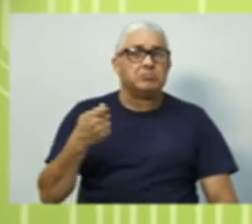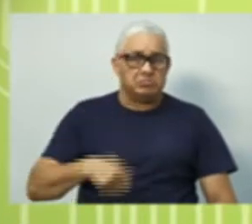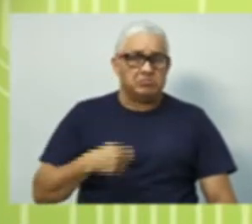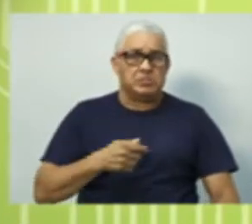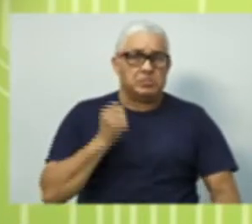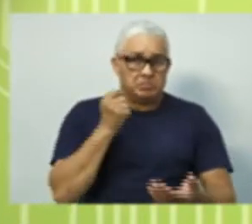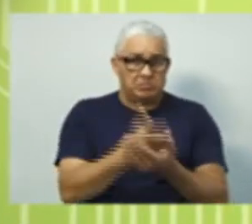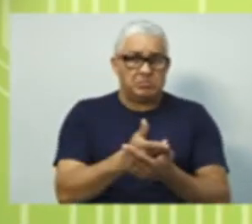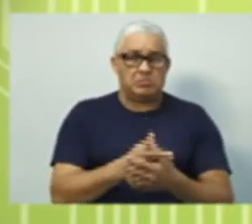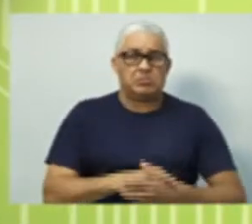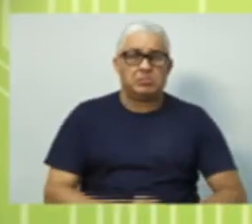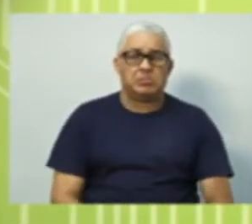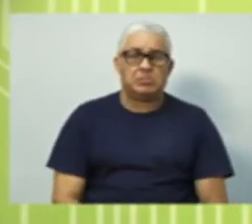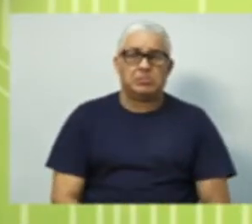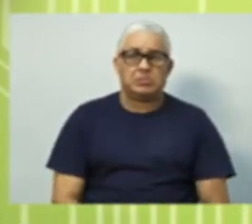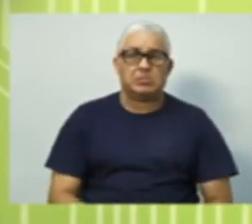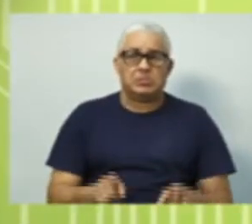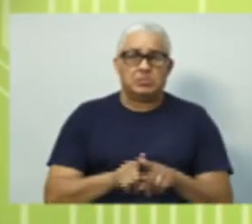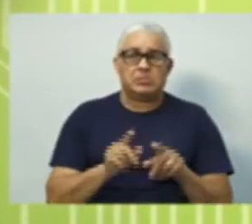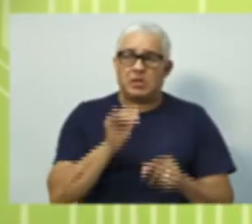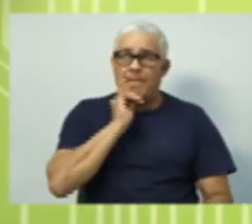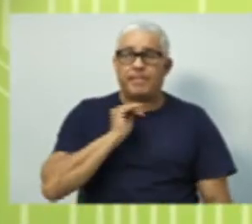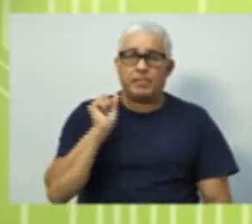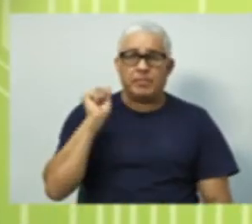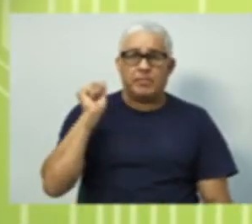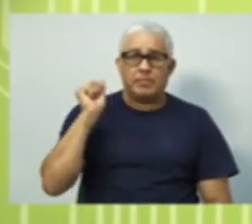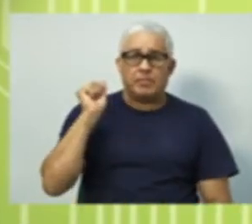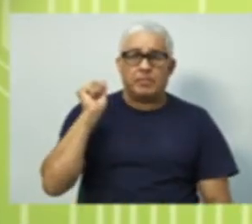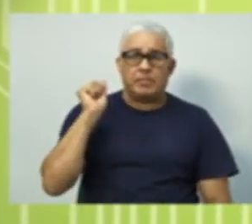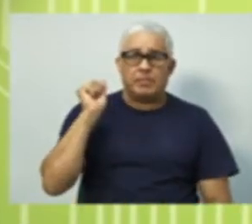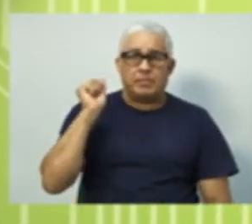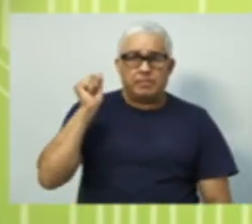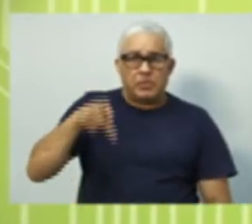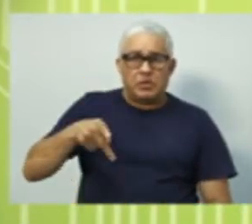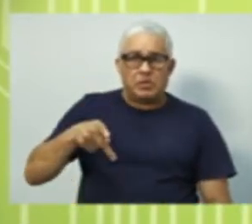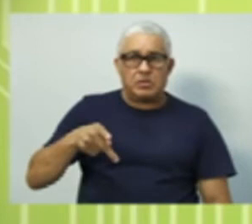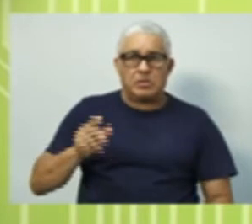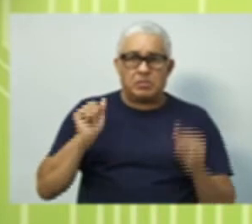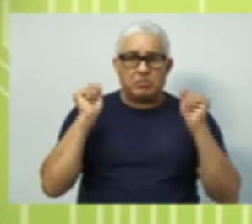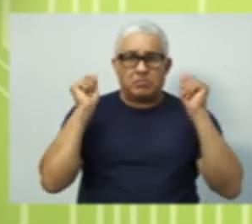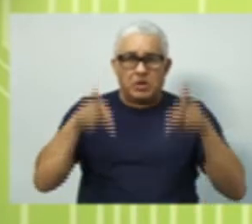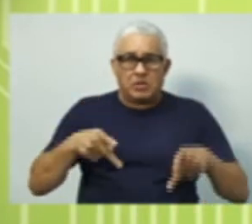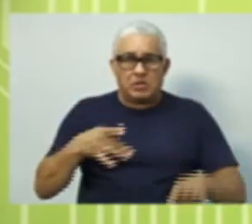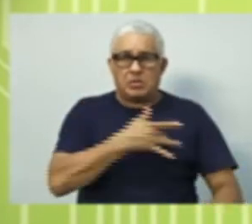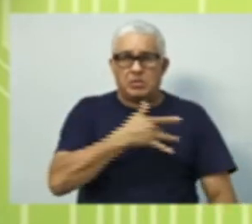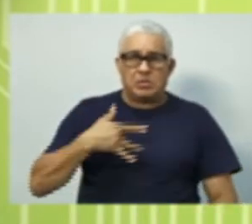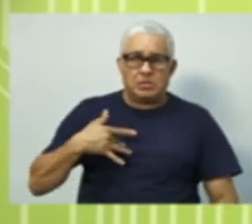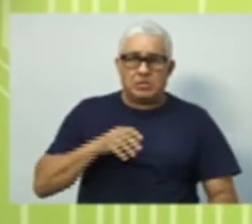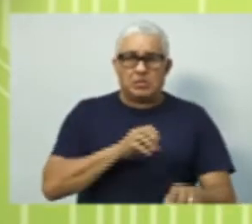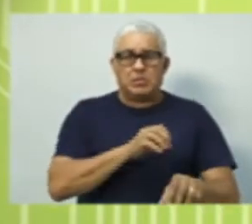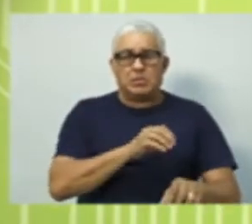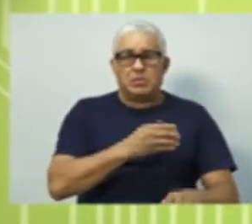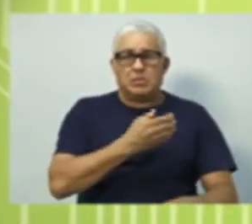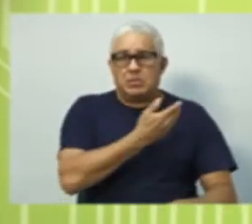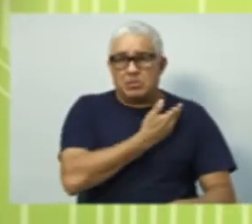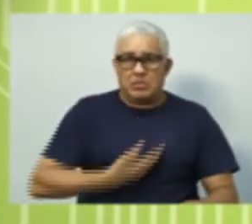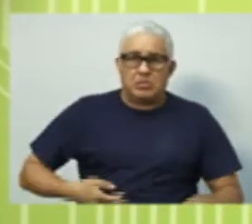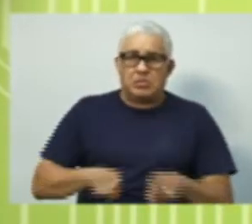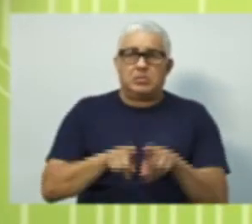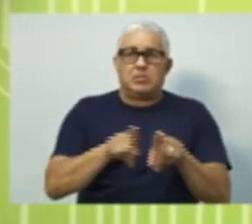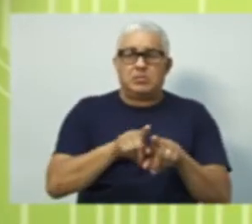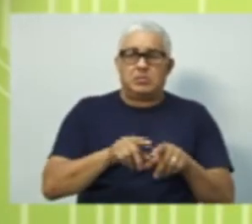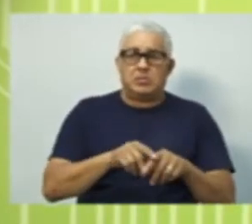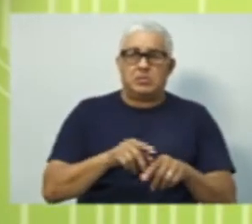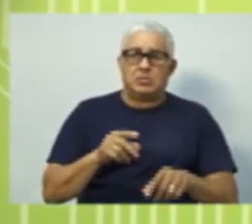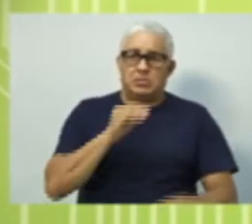custos fantasmas. Eles não podem deixar de figurar. Tem que ser considerado. Então, um planejamento orçamentário, um planejamento financeiro, um planejamento de